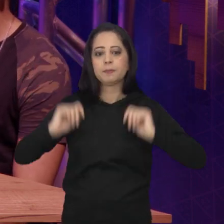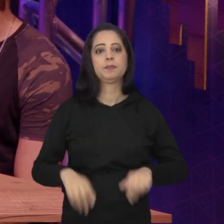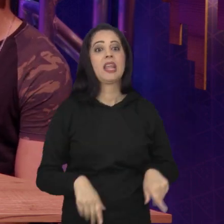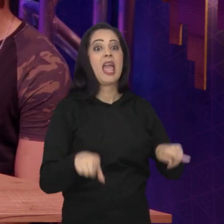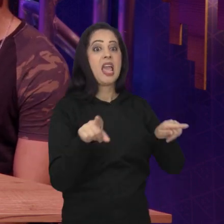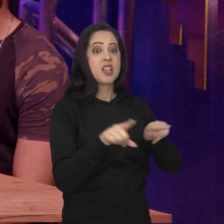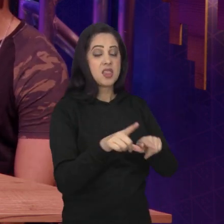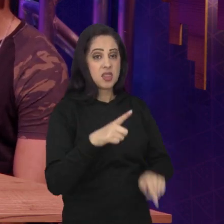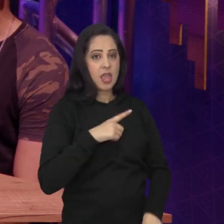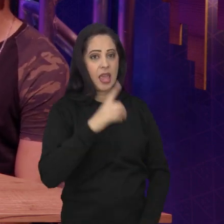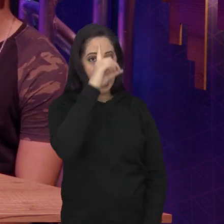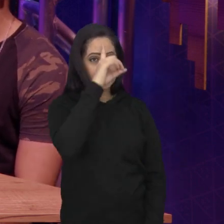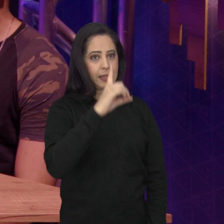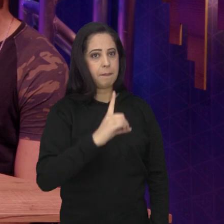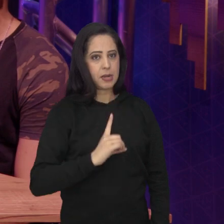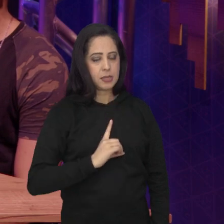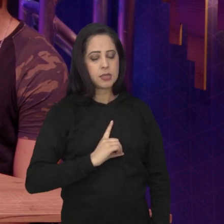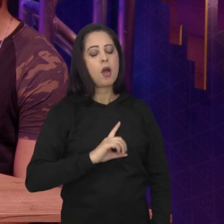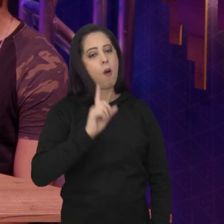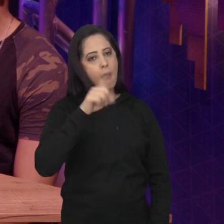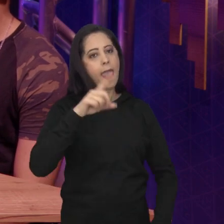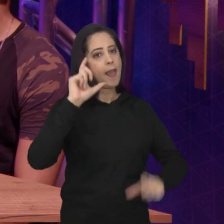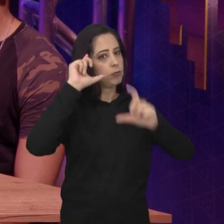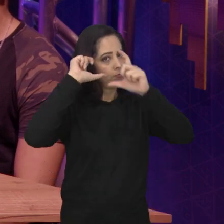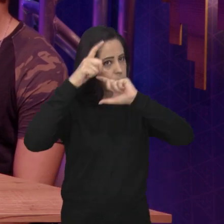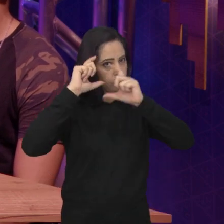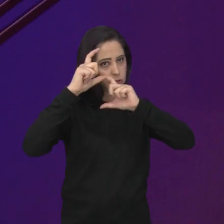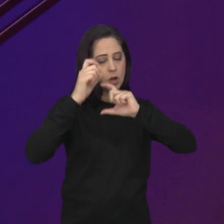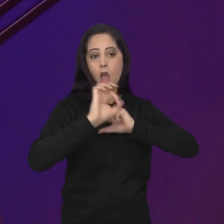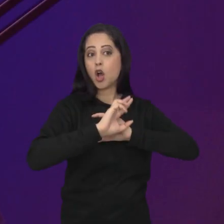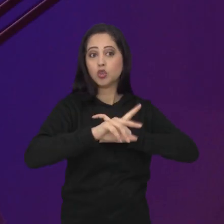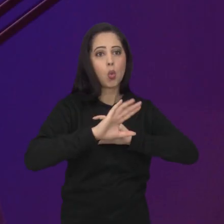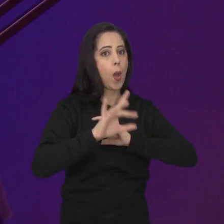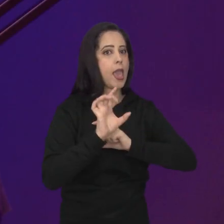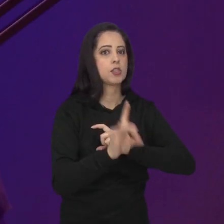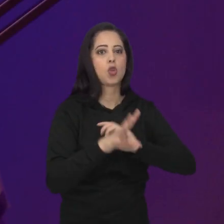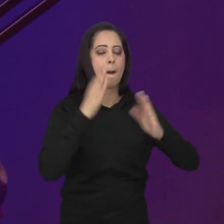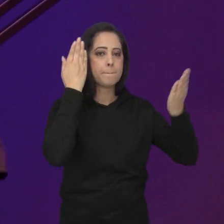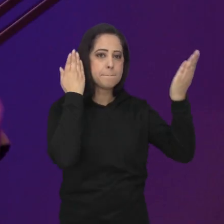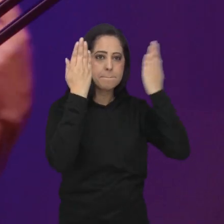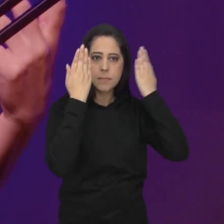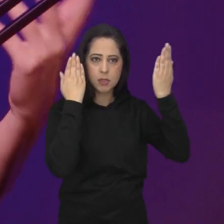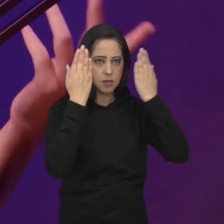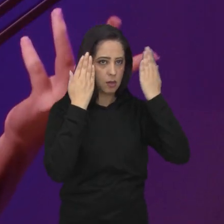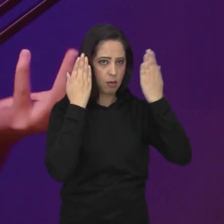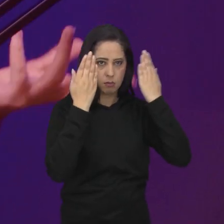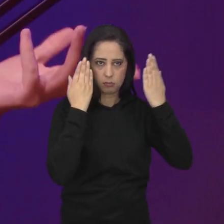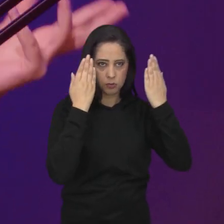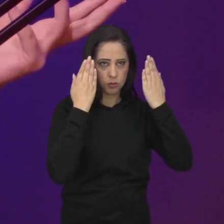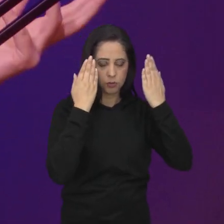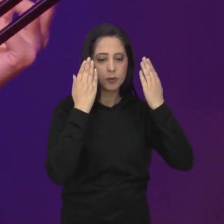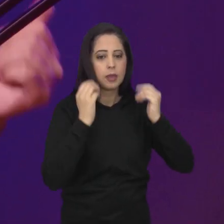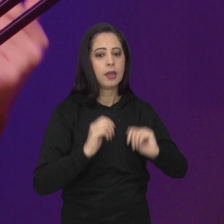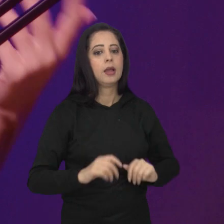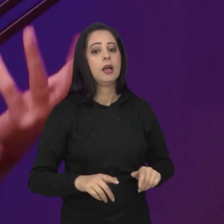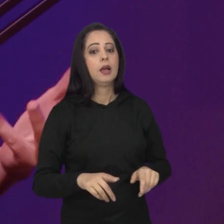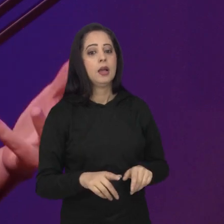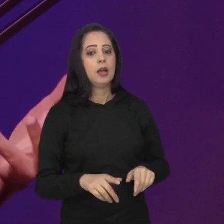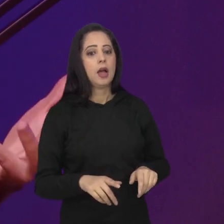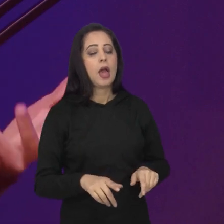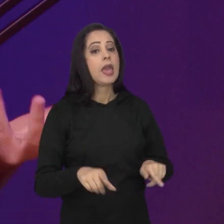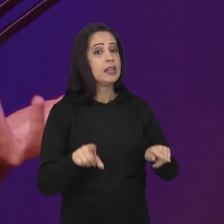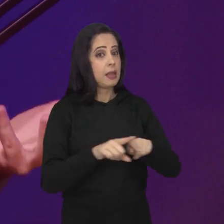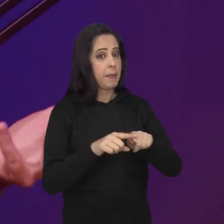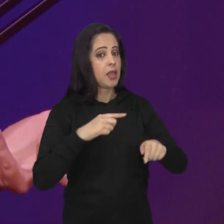isso, né, a gente tem a depressão, então, que é um transtorno multifatorial. Então, não é só uma questão psicológica que pode,